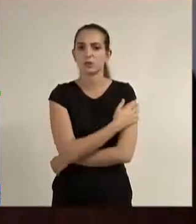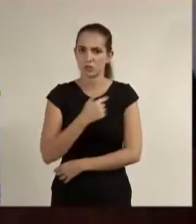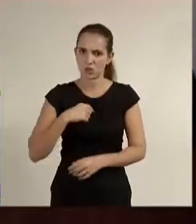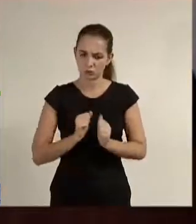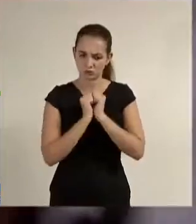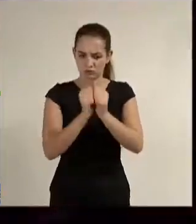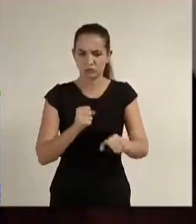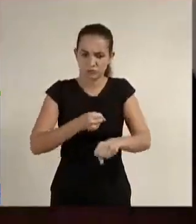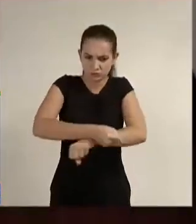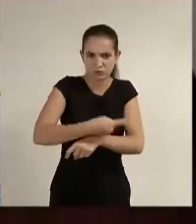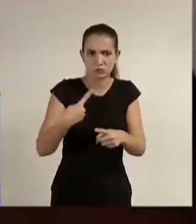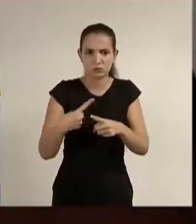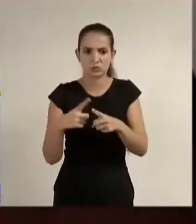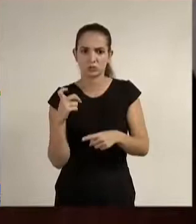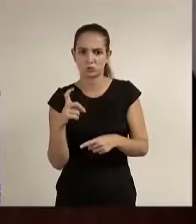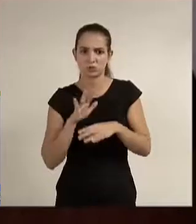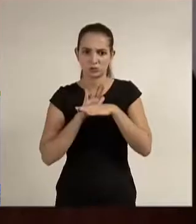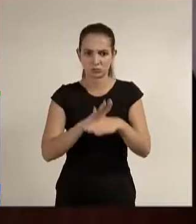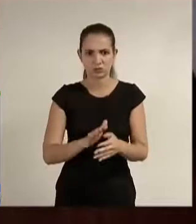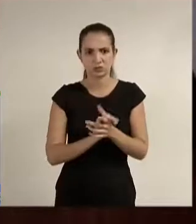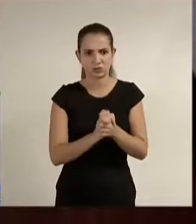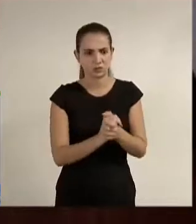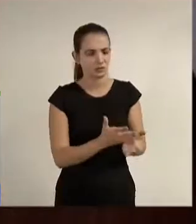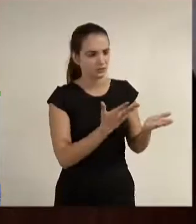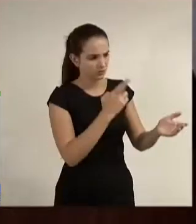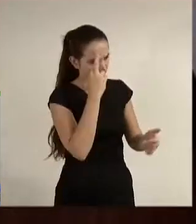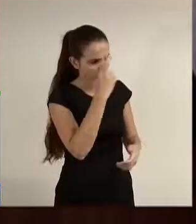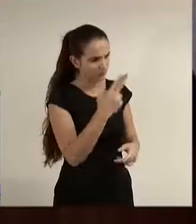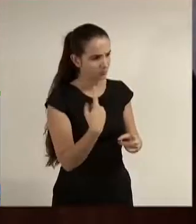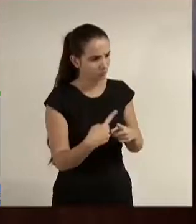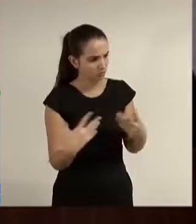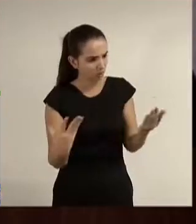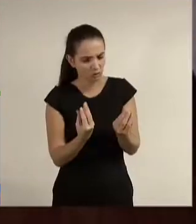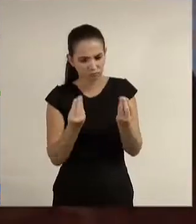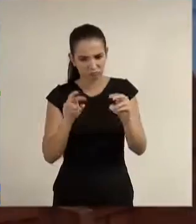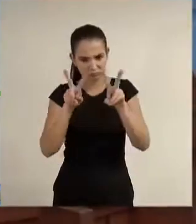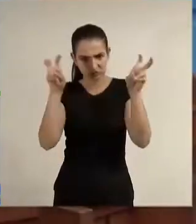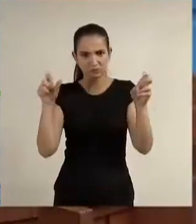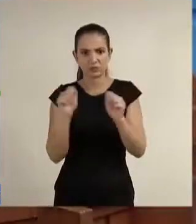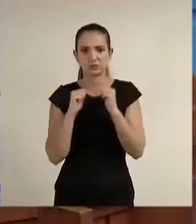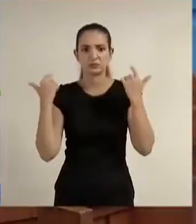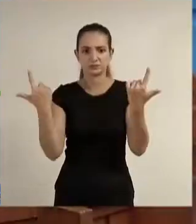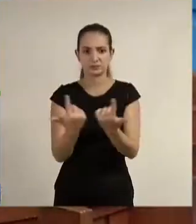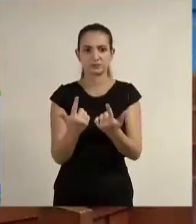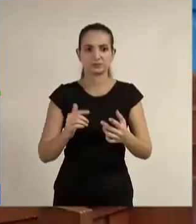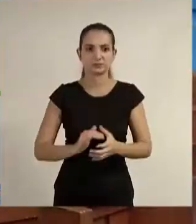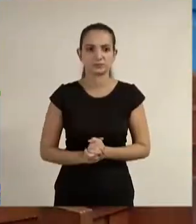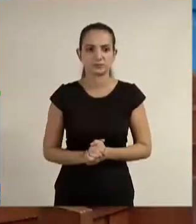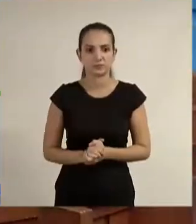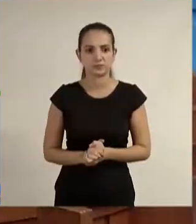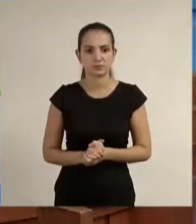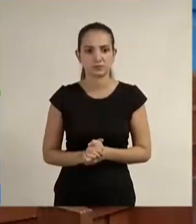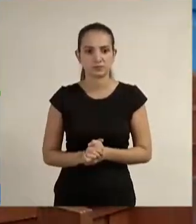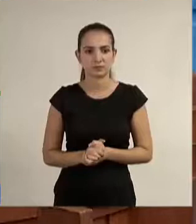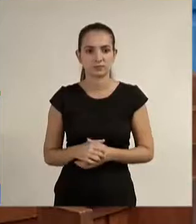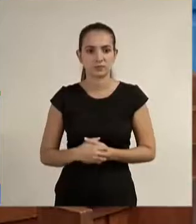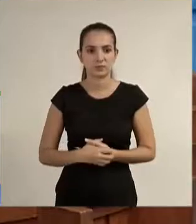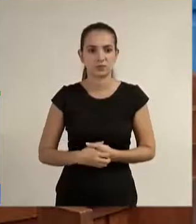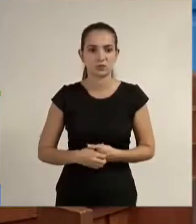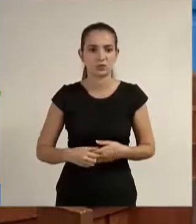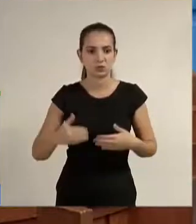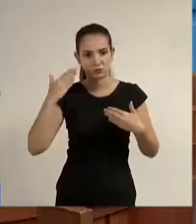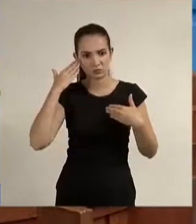esforço para que Dourados possa ser beneficiado. Parabenizo Vossa Excelência por trazer esse assunto a essa casa. Muito obrigado,